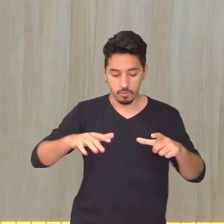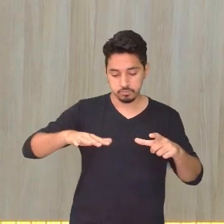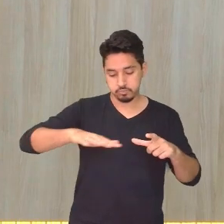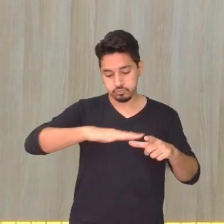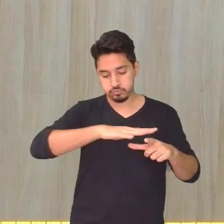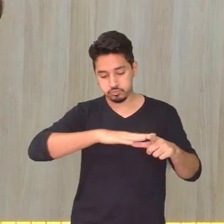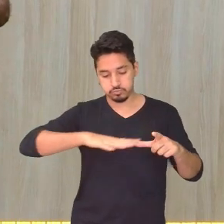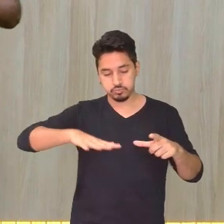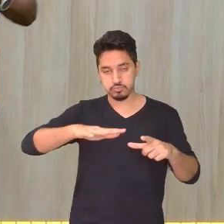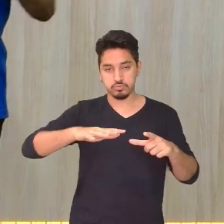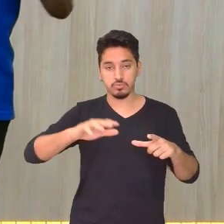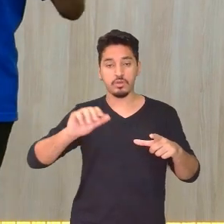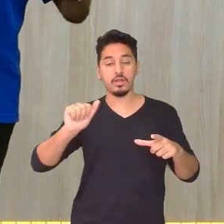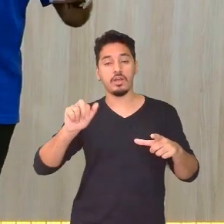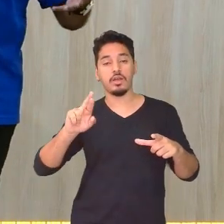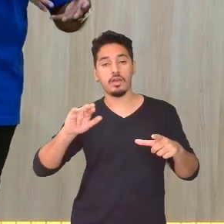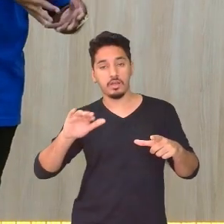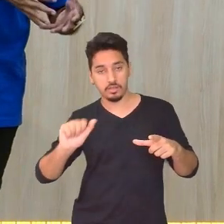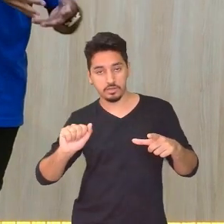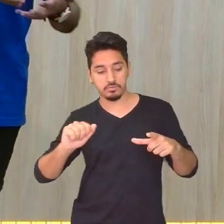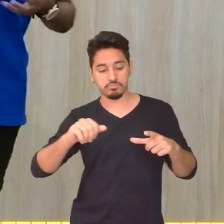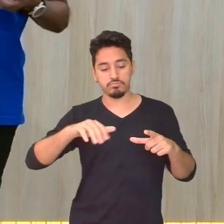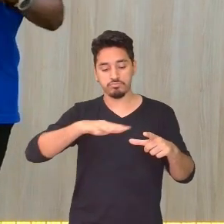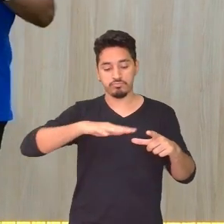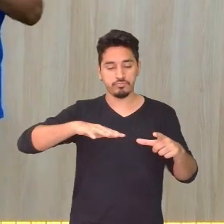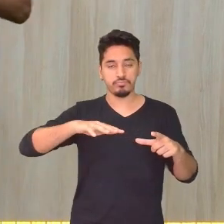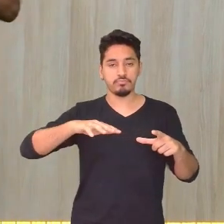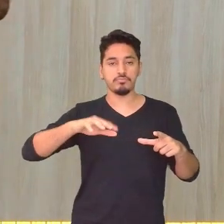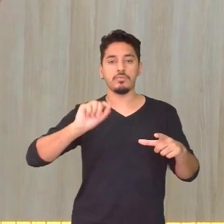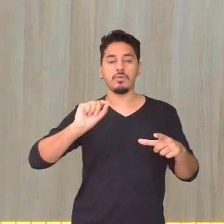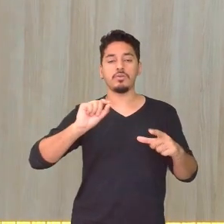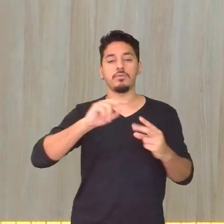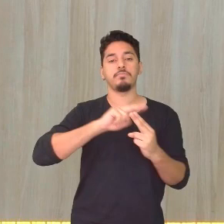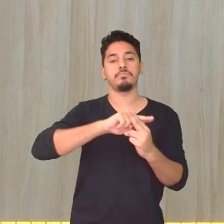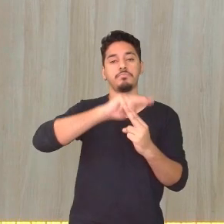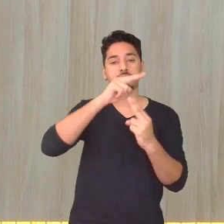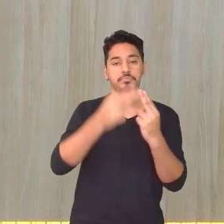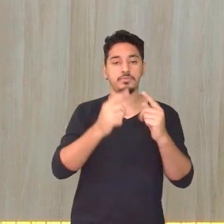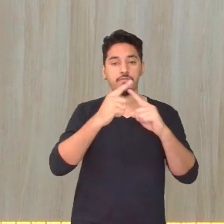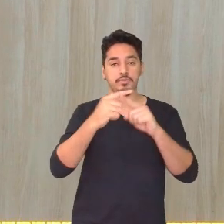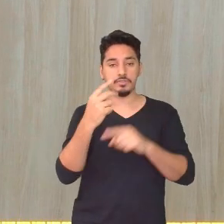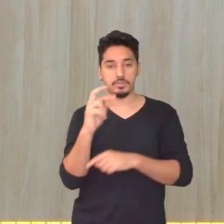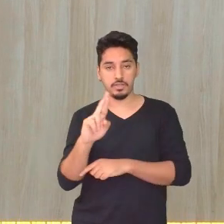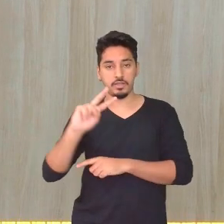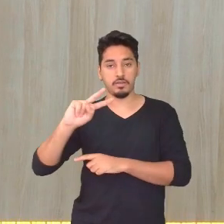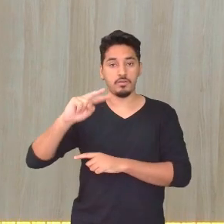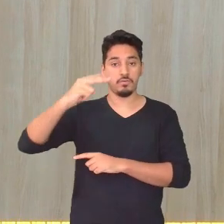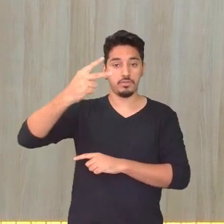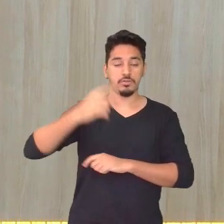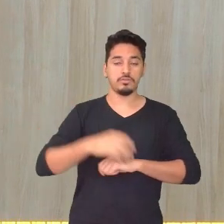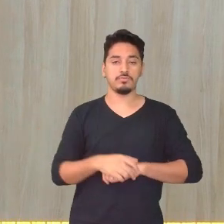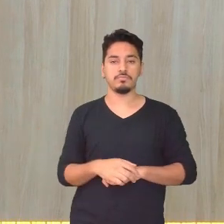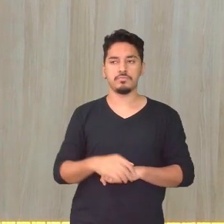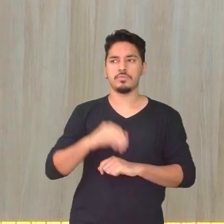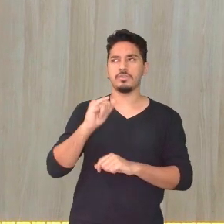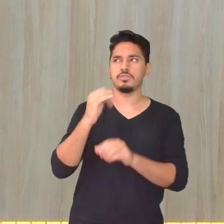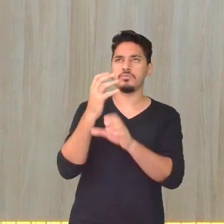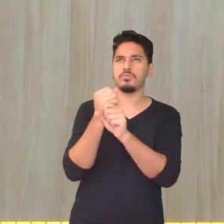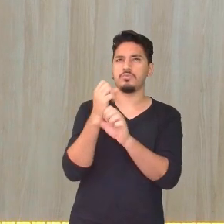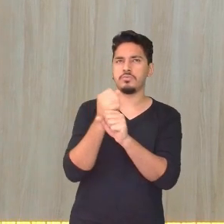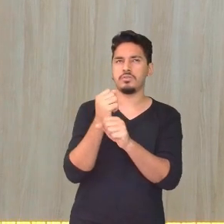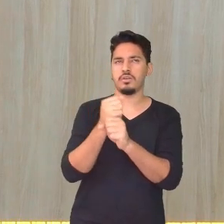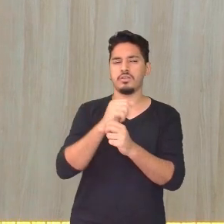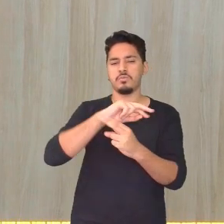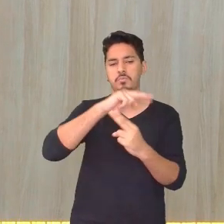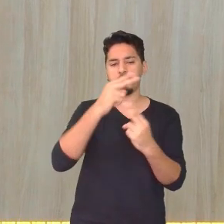ocupado, e a área desse espaço ocupado vai ser nada mais do que πr ao quadrado. E se eu multiplicar esse πr